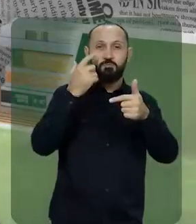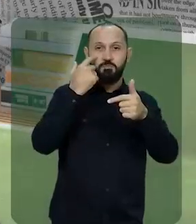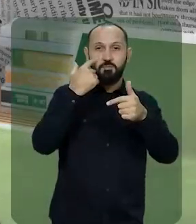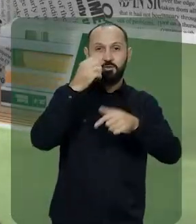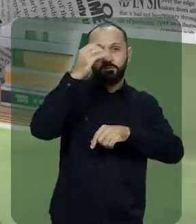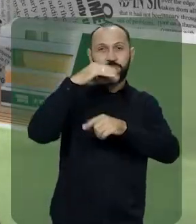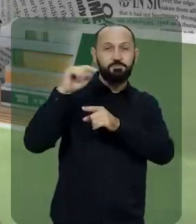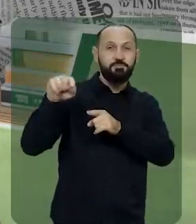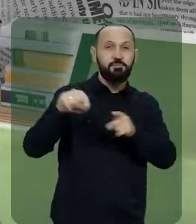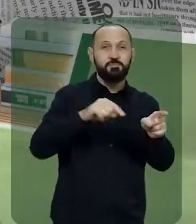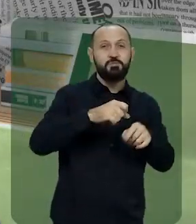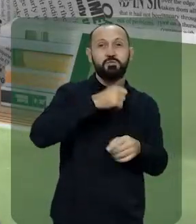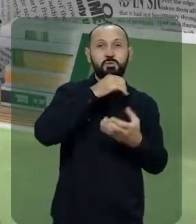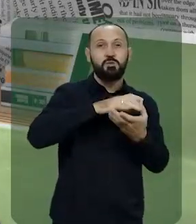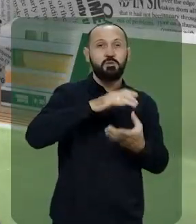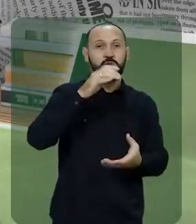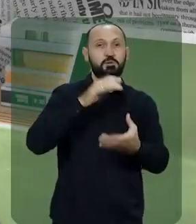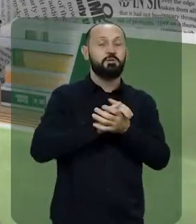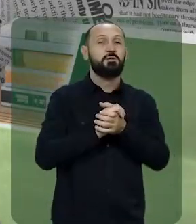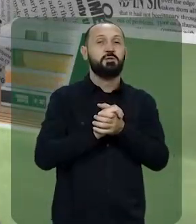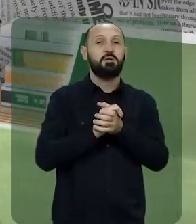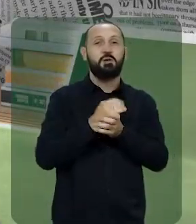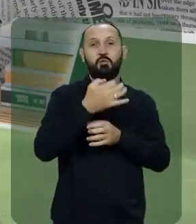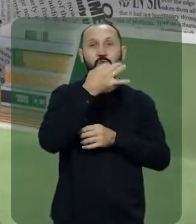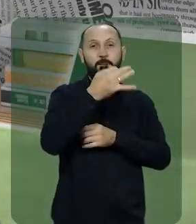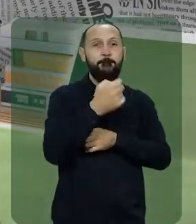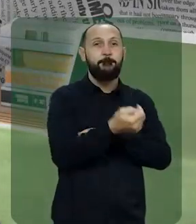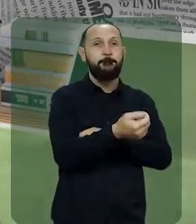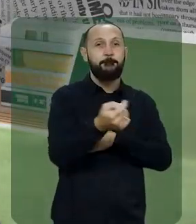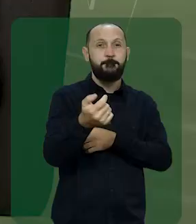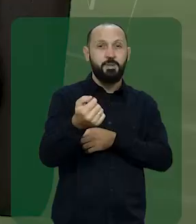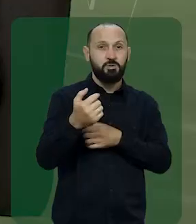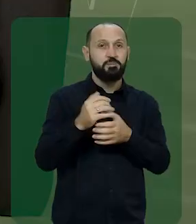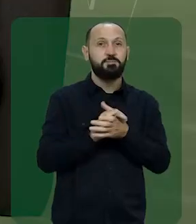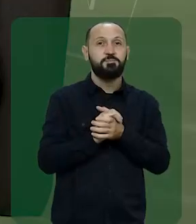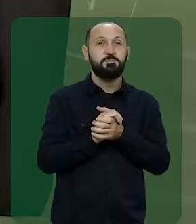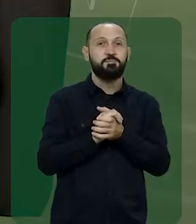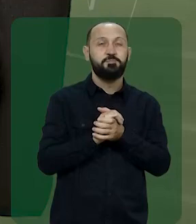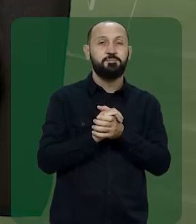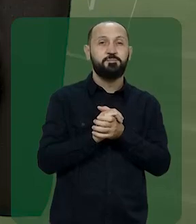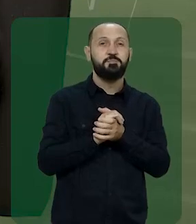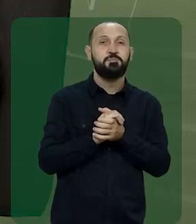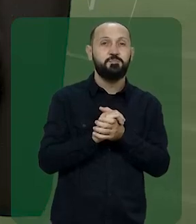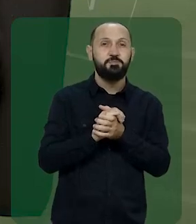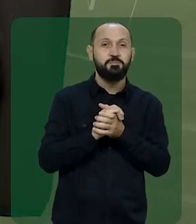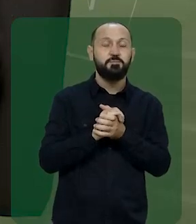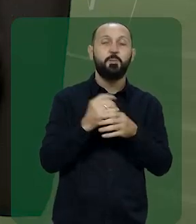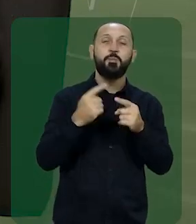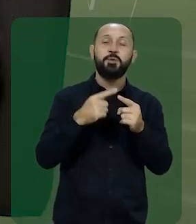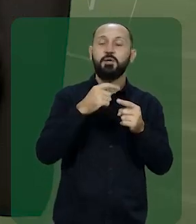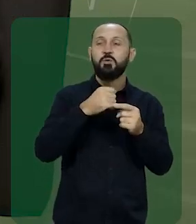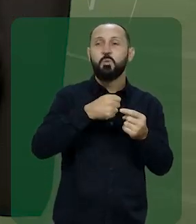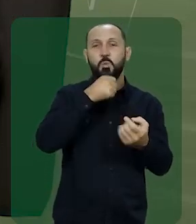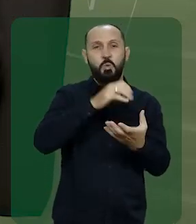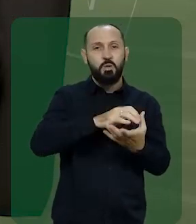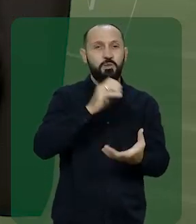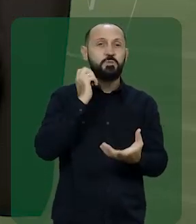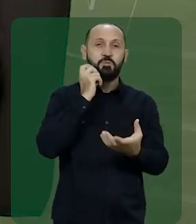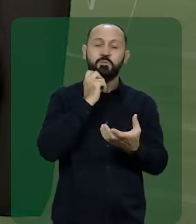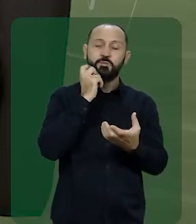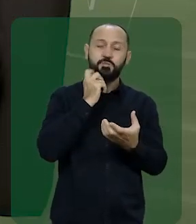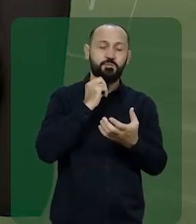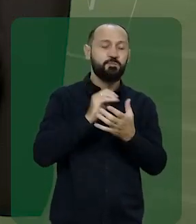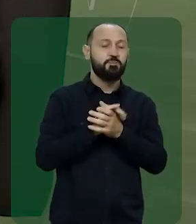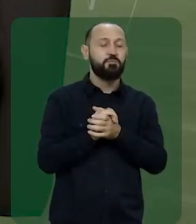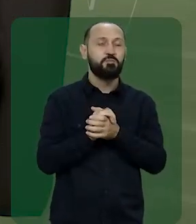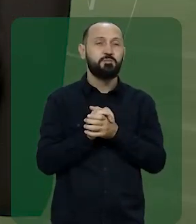sérias, né? Então é muito importante que os conselhos funcionem bem. E quando a gente fala dessa violência contra a pessoa idosa,